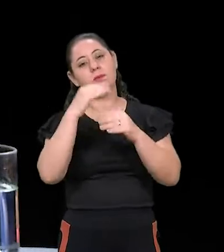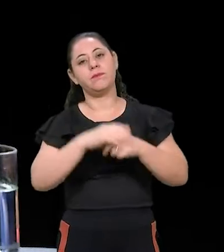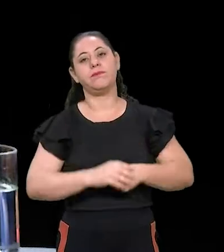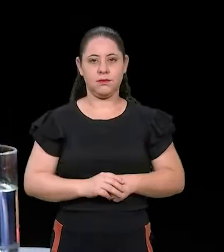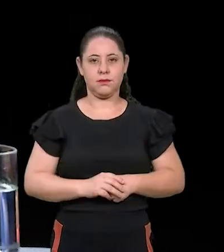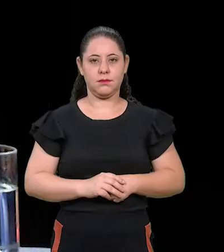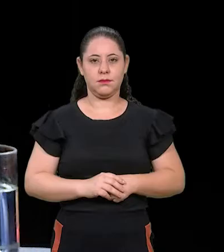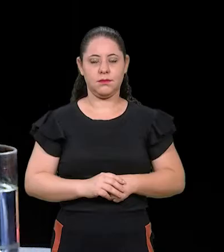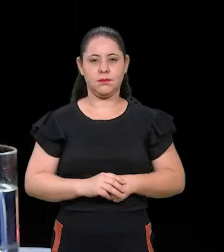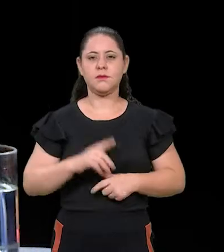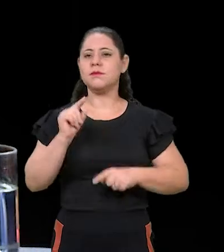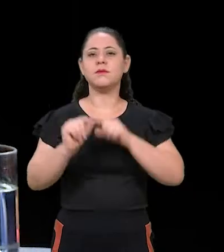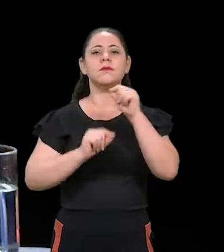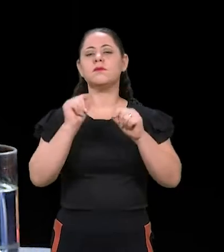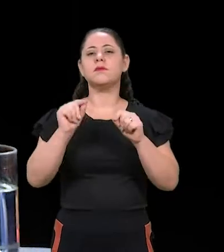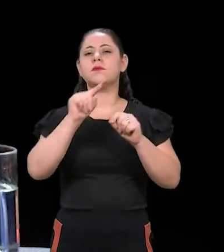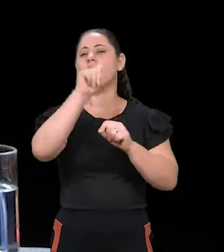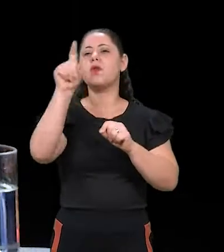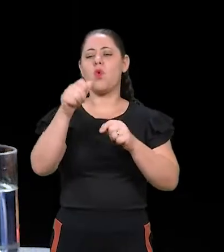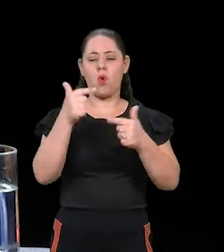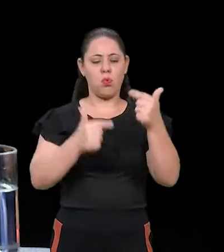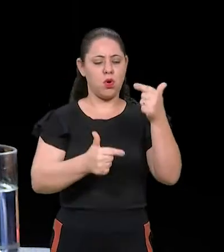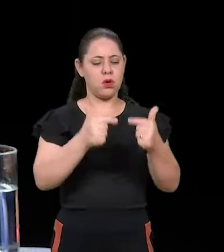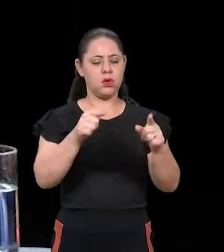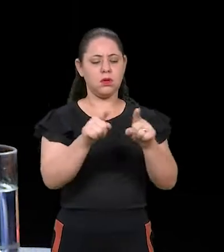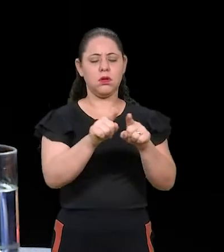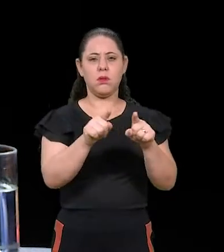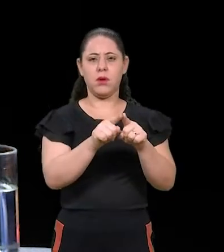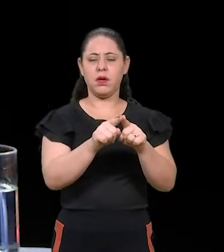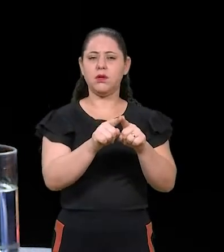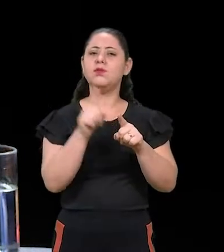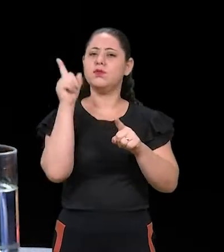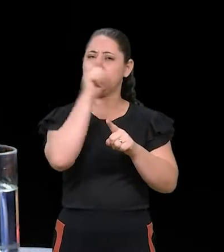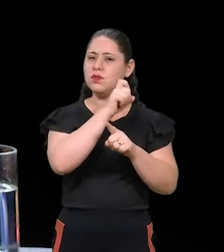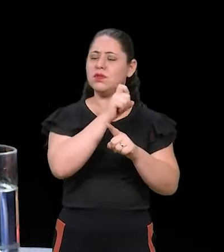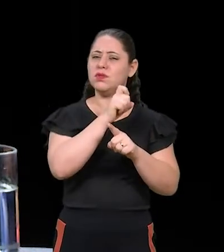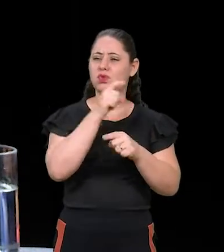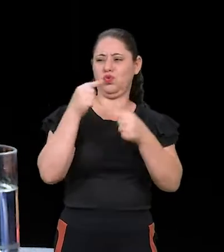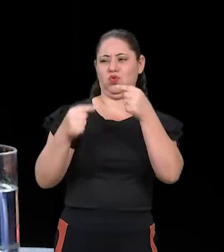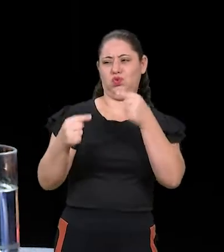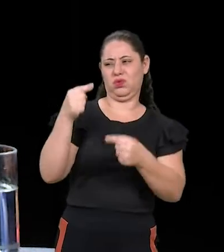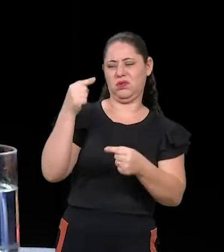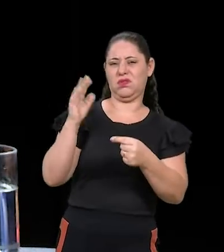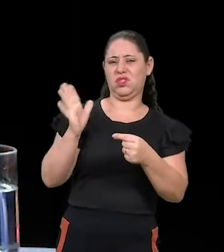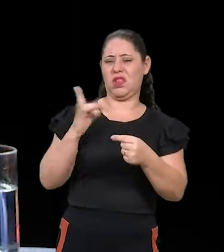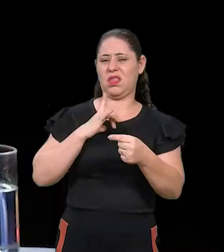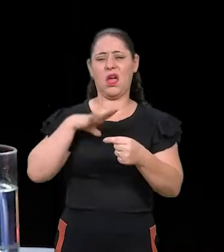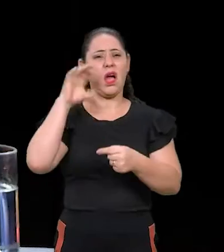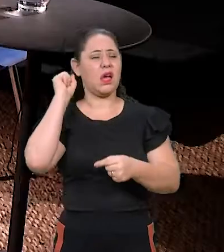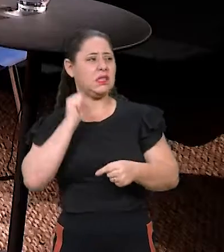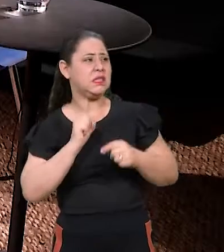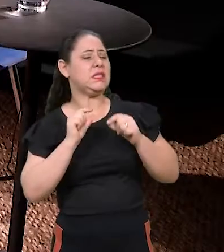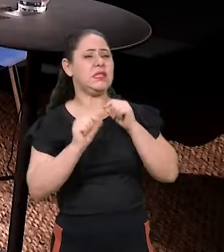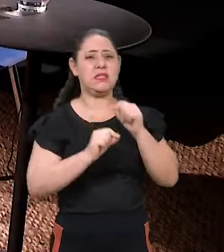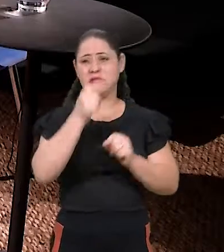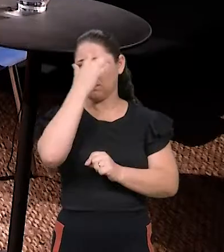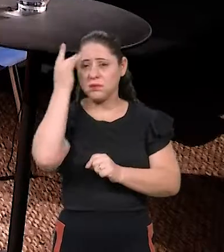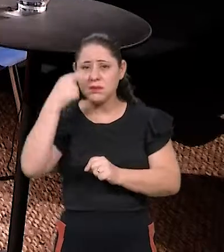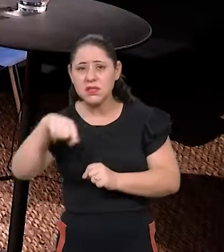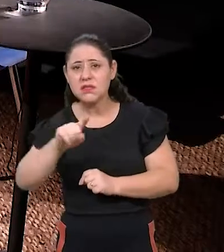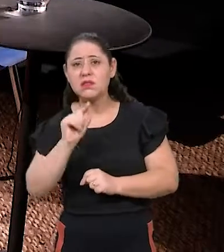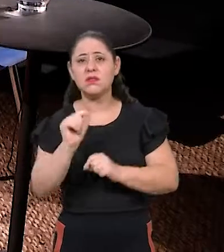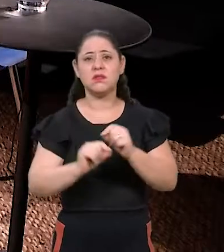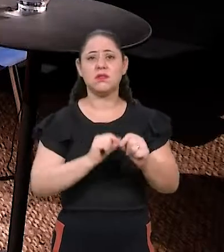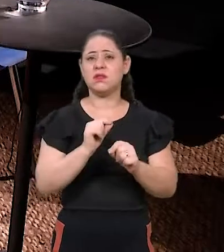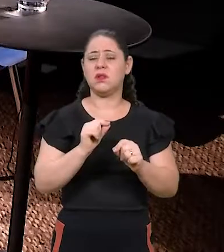essa questão da política também ela é muito polêmica, porque eu já ouvi várias discussões, inclusive entre pessoas que não são da política e outras